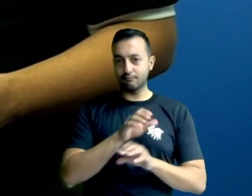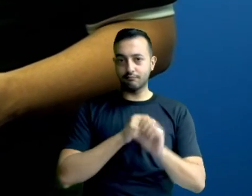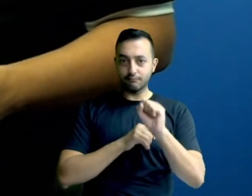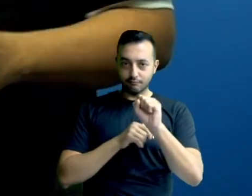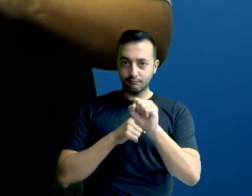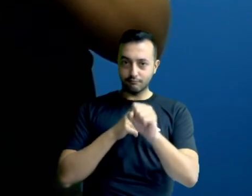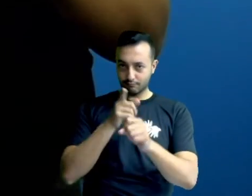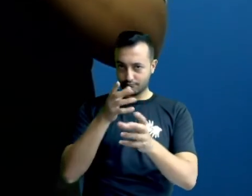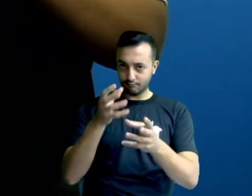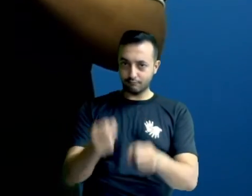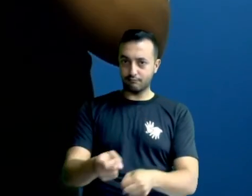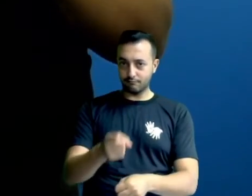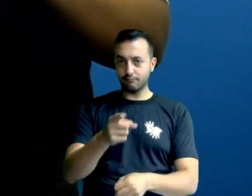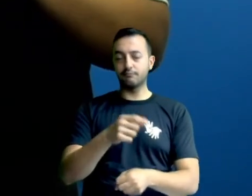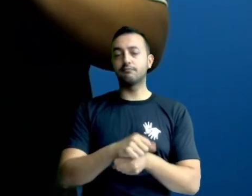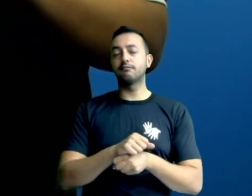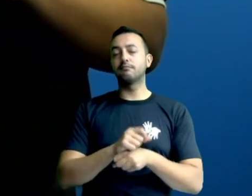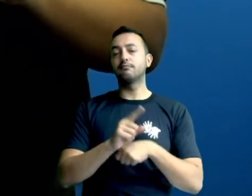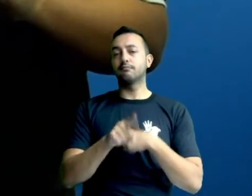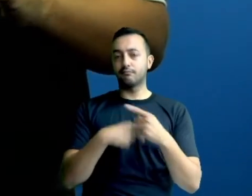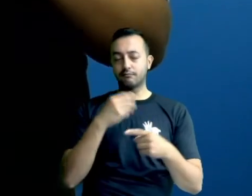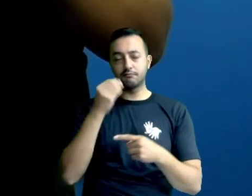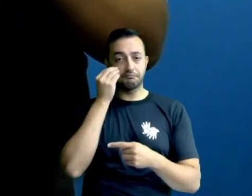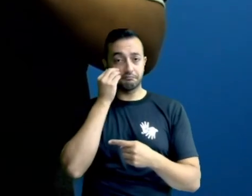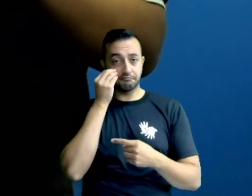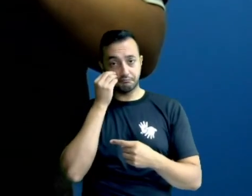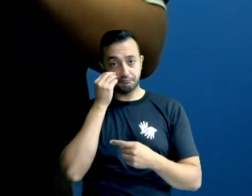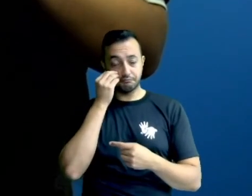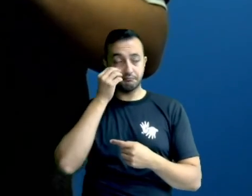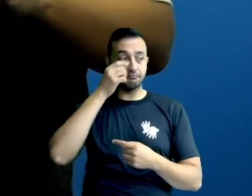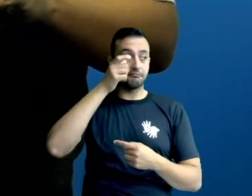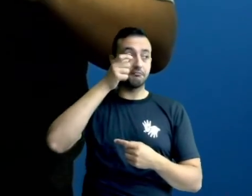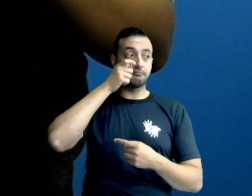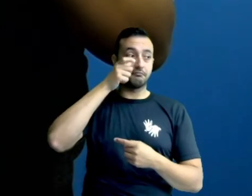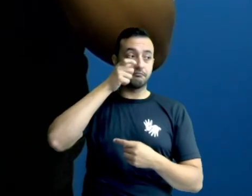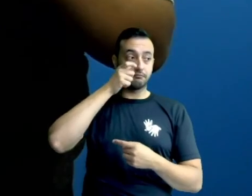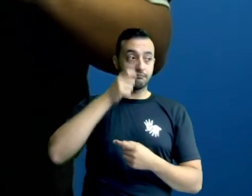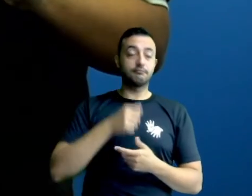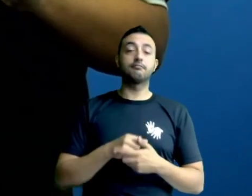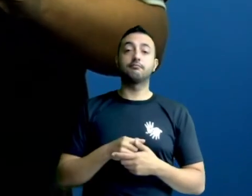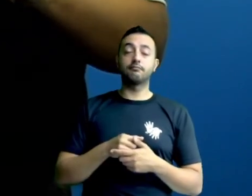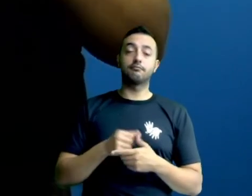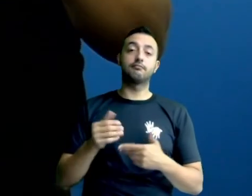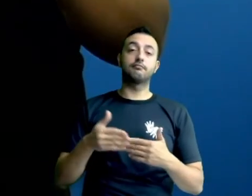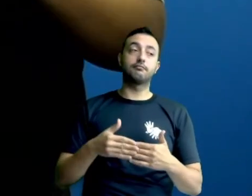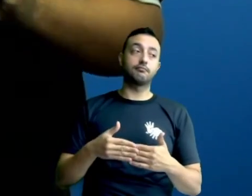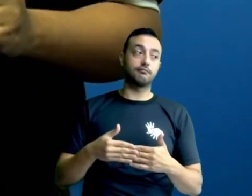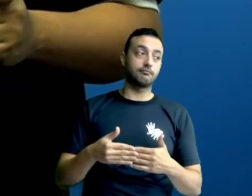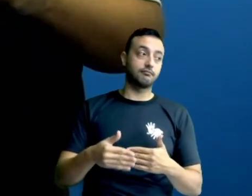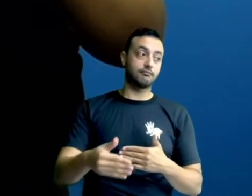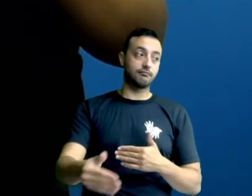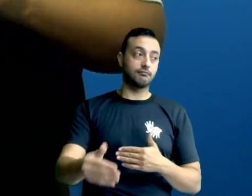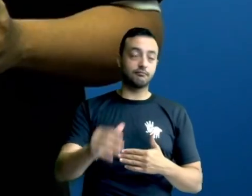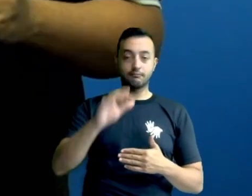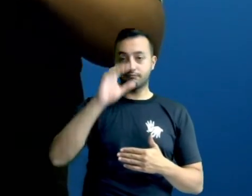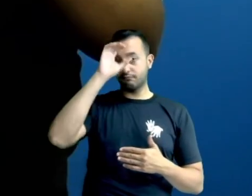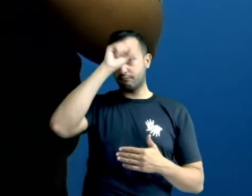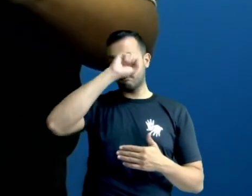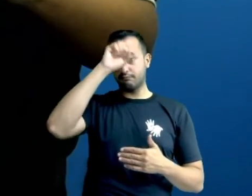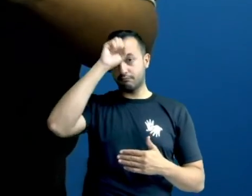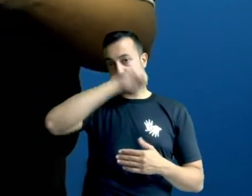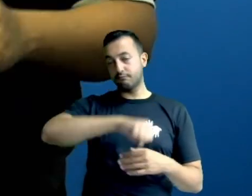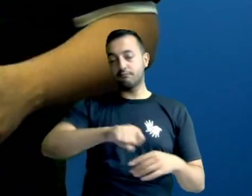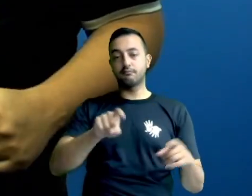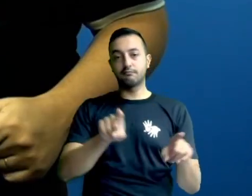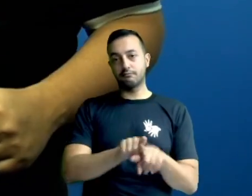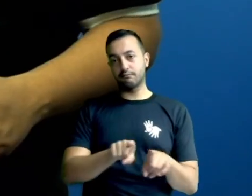você. Depois veja o resultado. Que interessante, né? A partir de hoje, aprendemos também